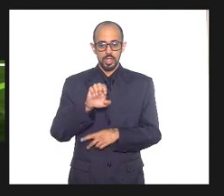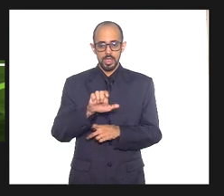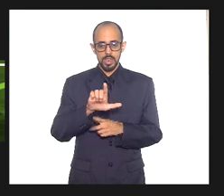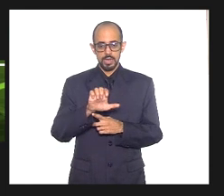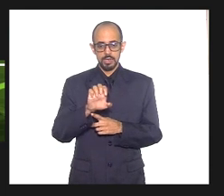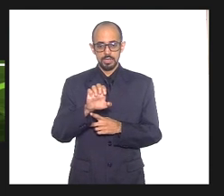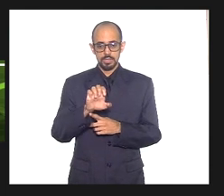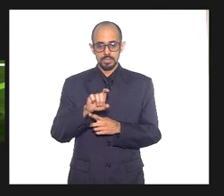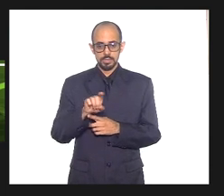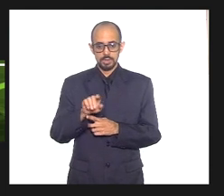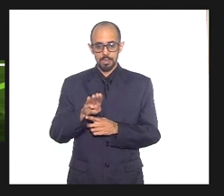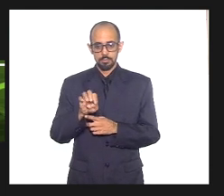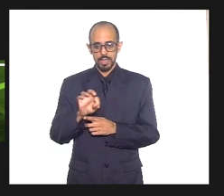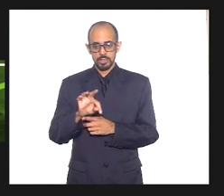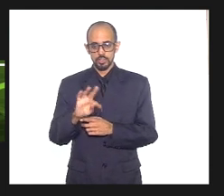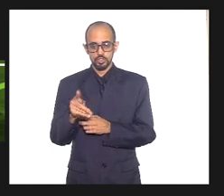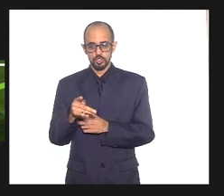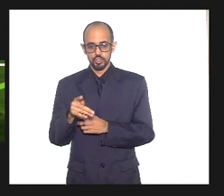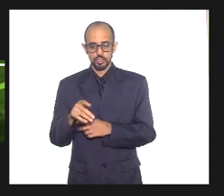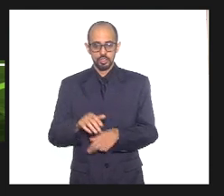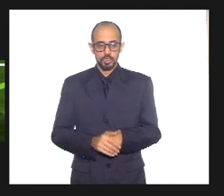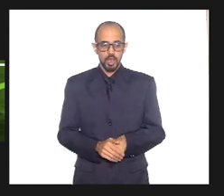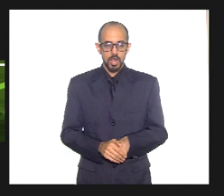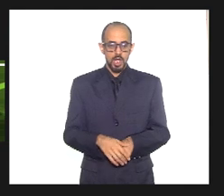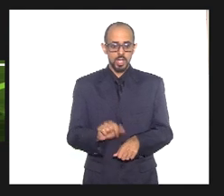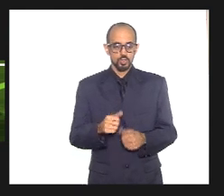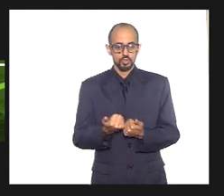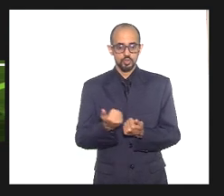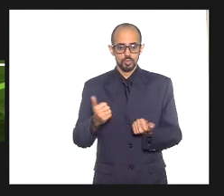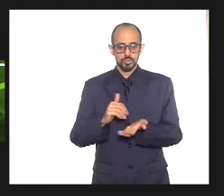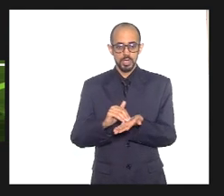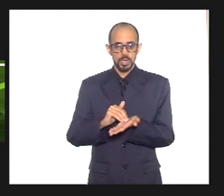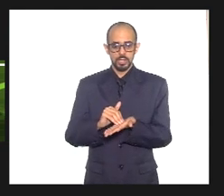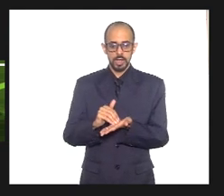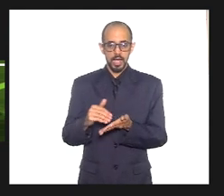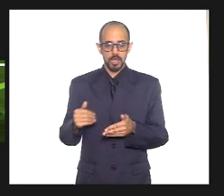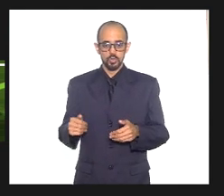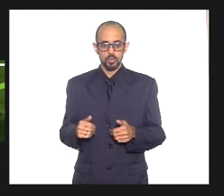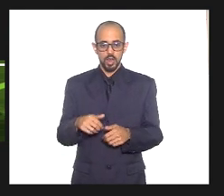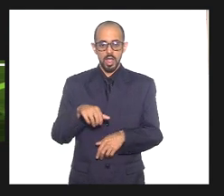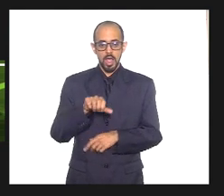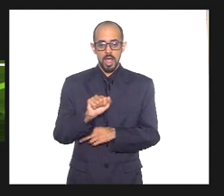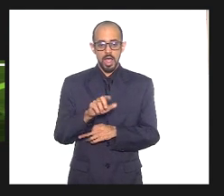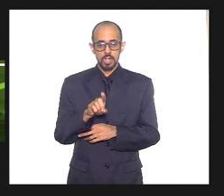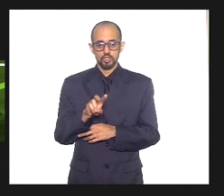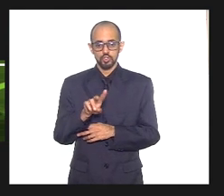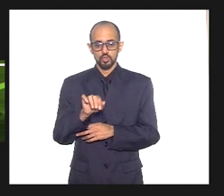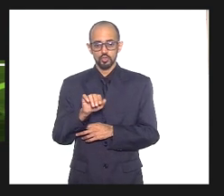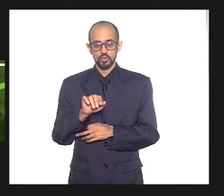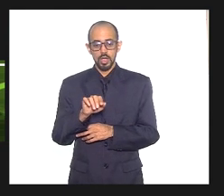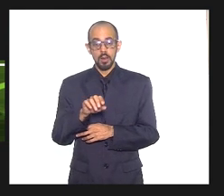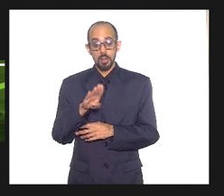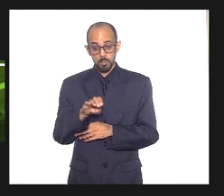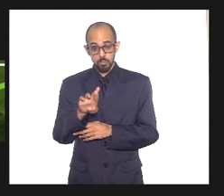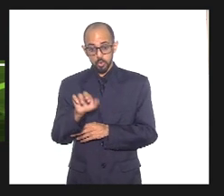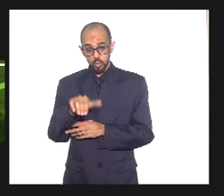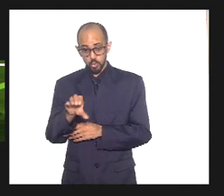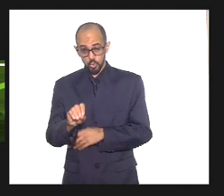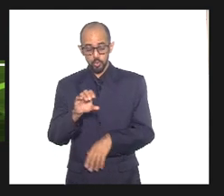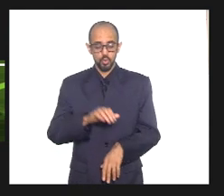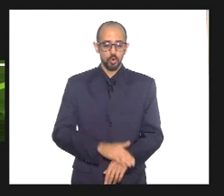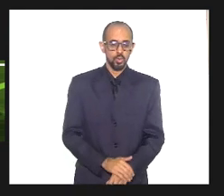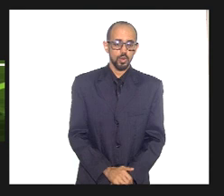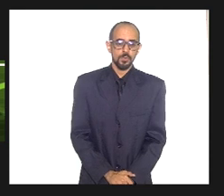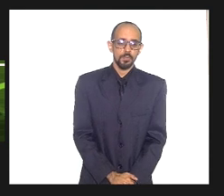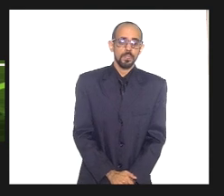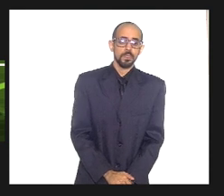Mauro, subsecretária adjunto de Política Fiscal, Bruno Sobral, da